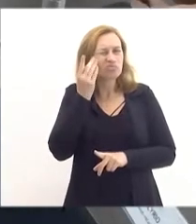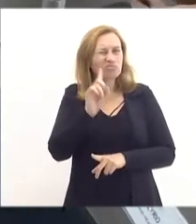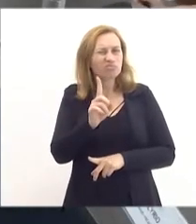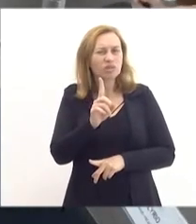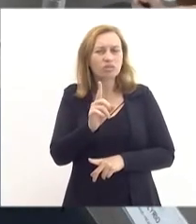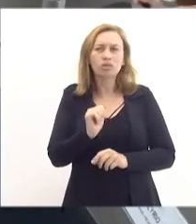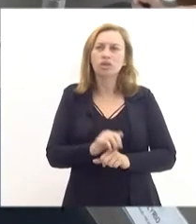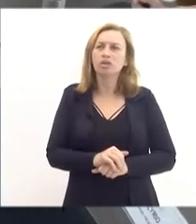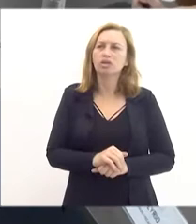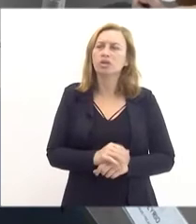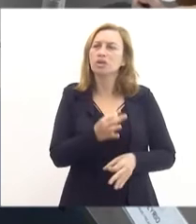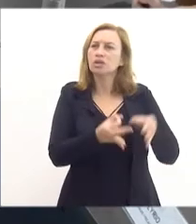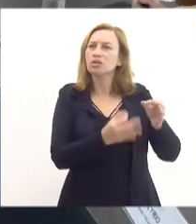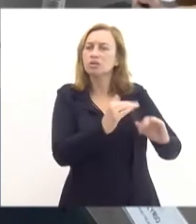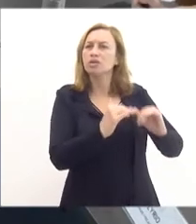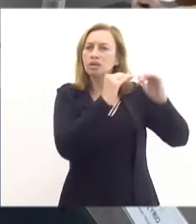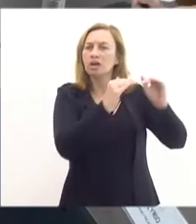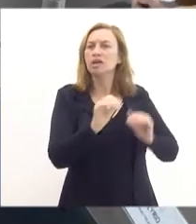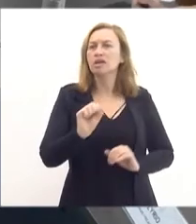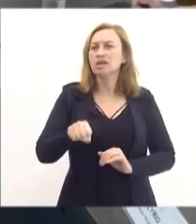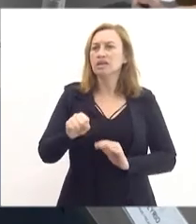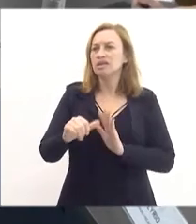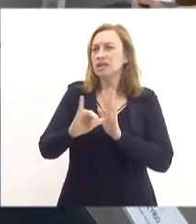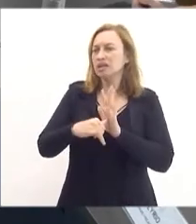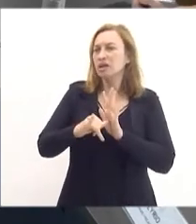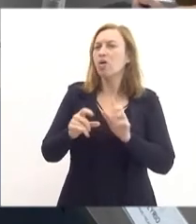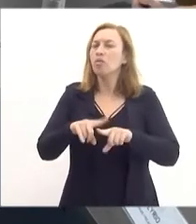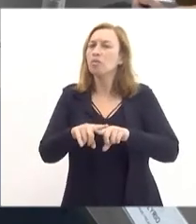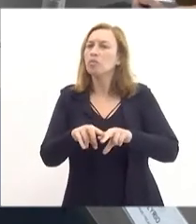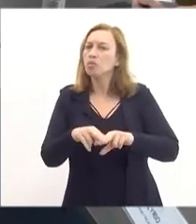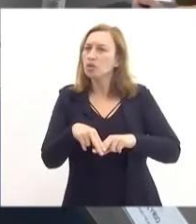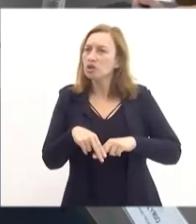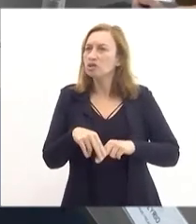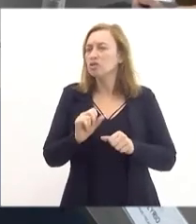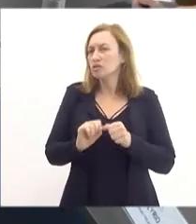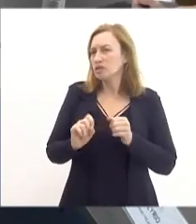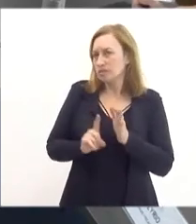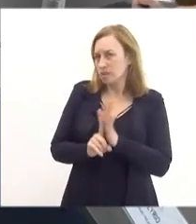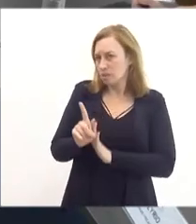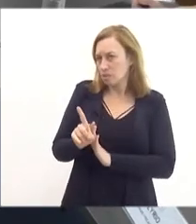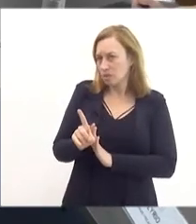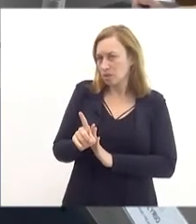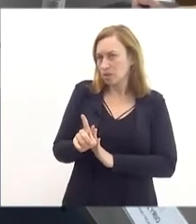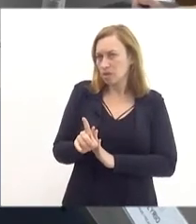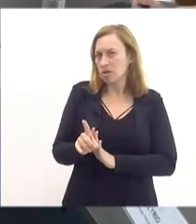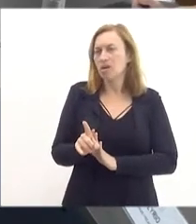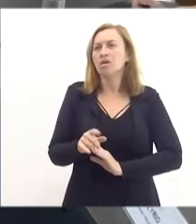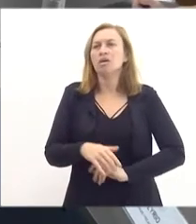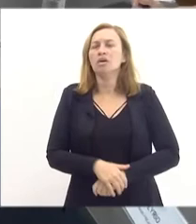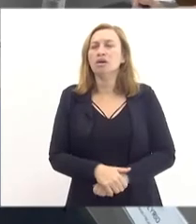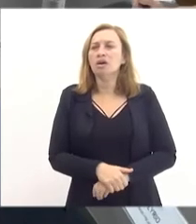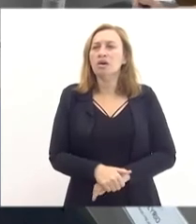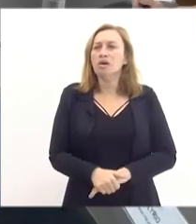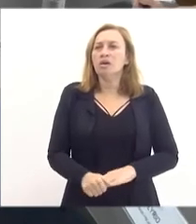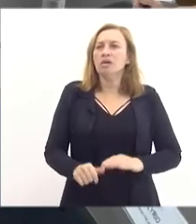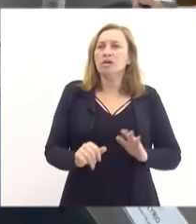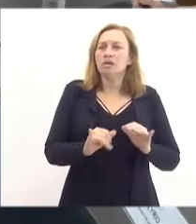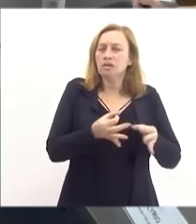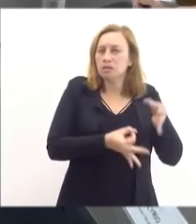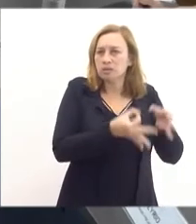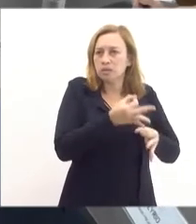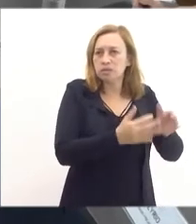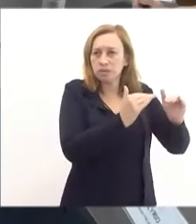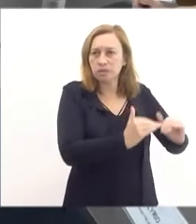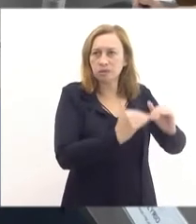em relação aos editais, por isso que eu lhe fiz editais de licitação. Acho que tribunal, a excelência